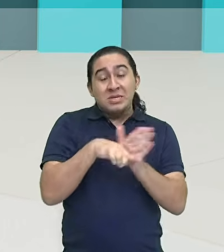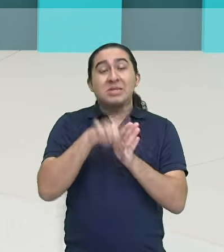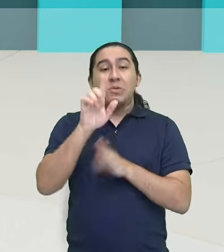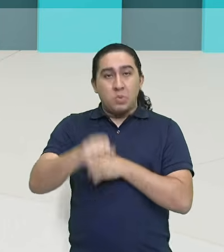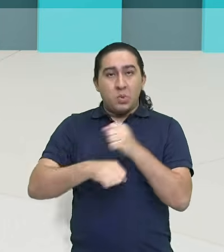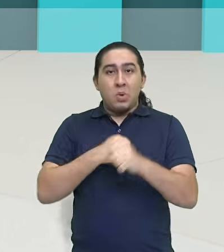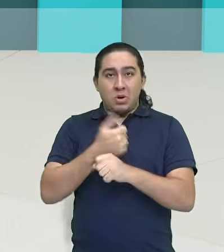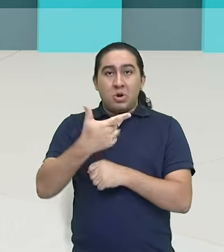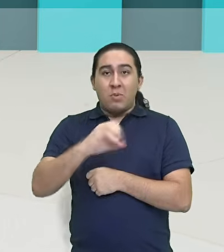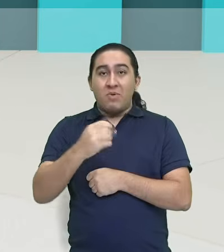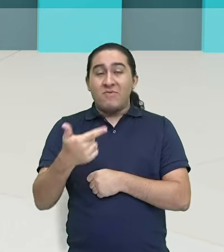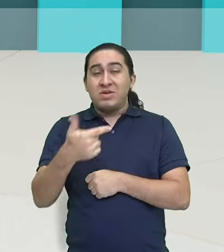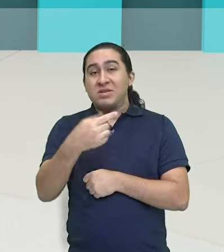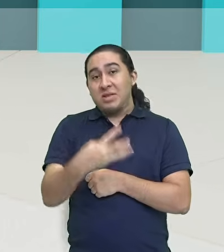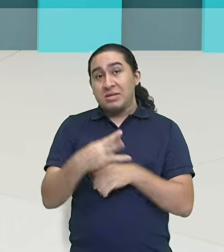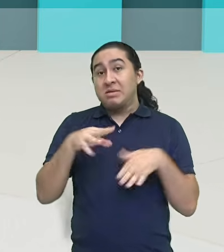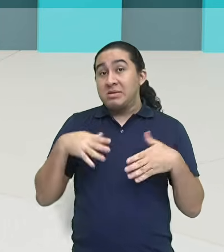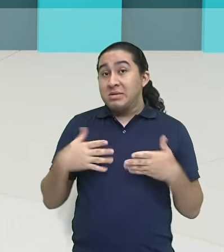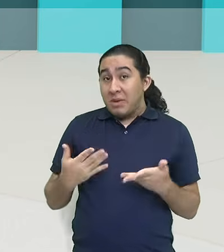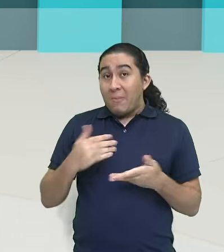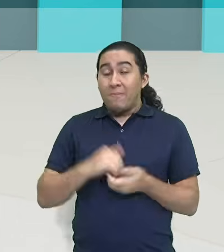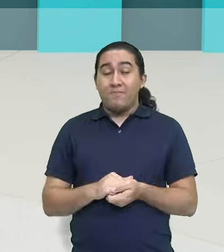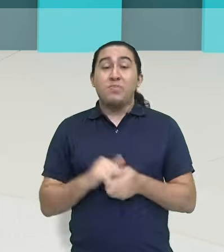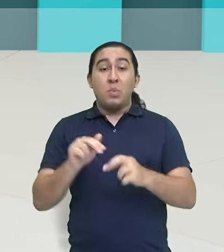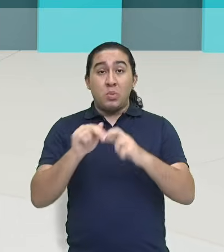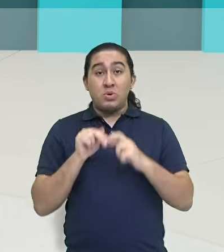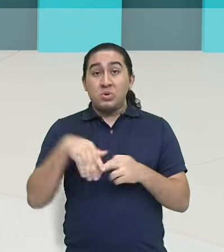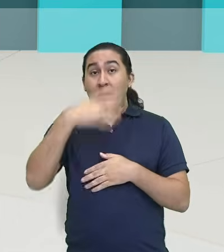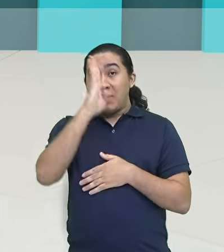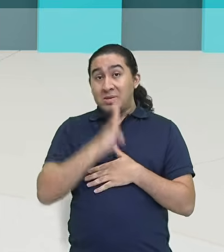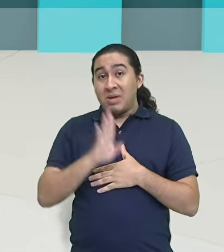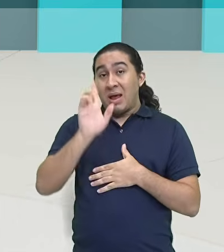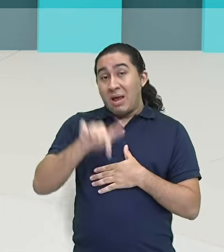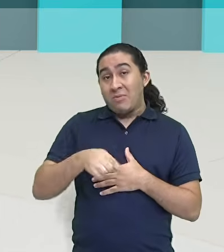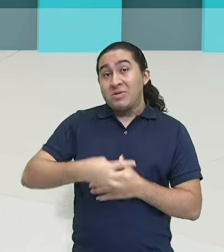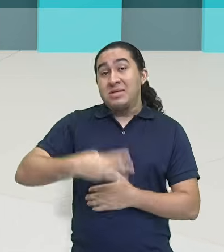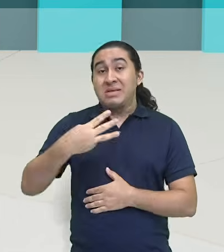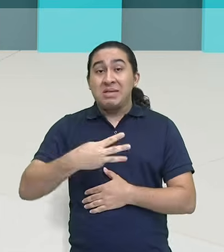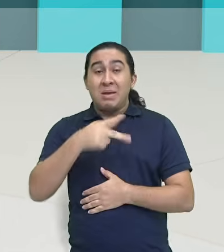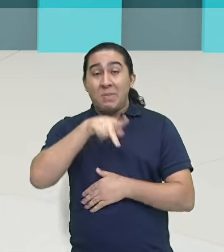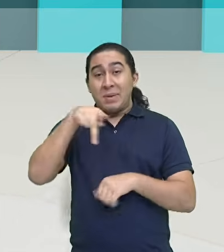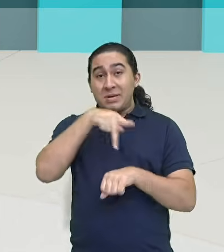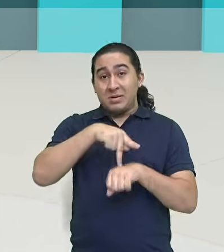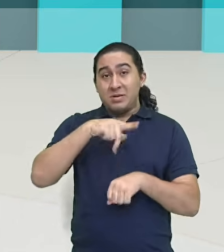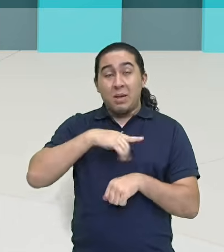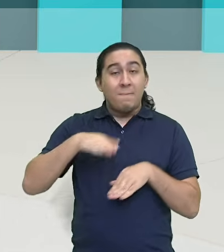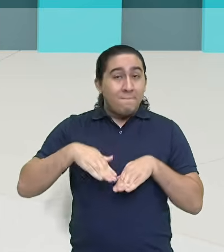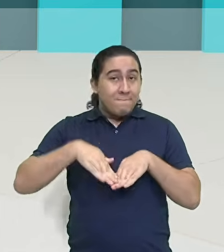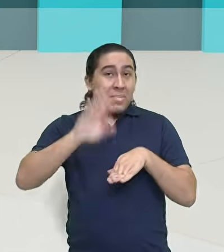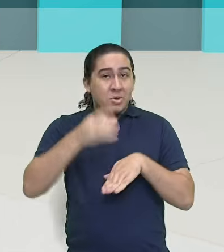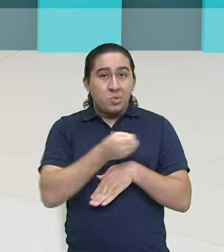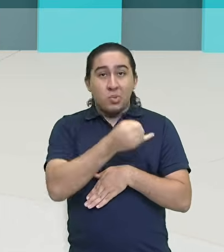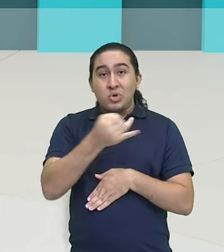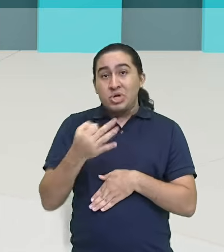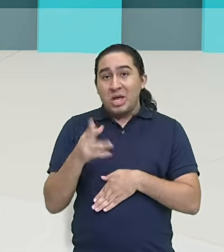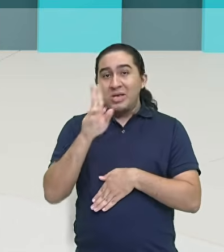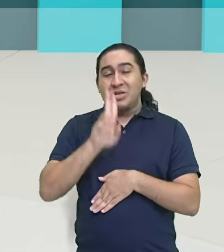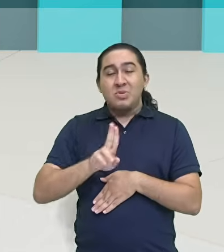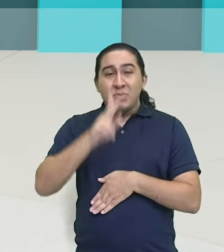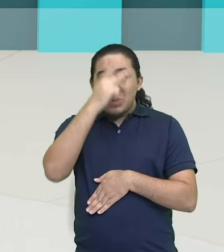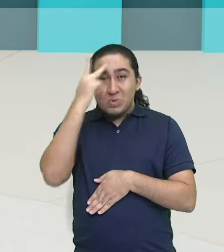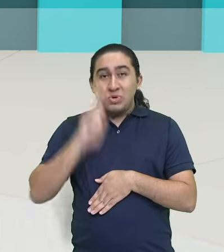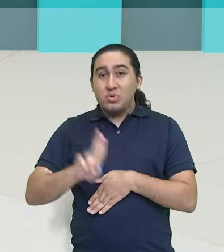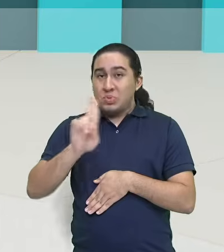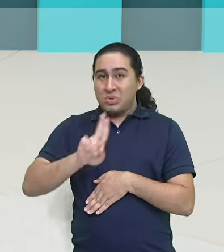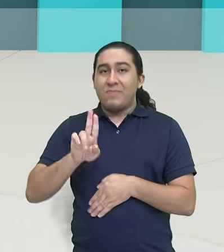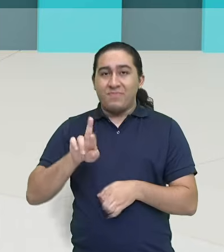em 2023 e até então o Brasil era o terceiro país com mais usuários. E depois eu vou trazer uma